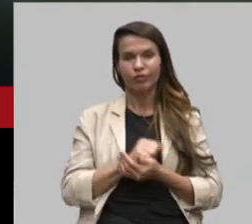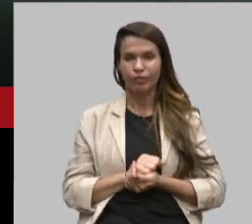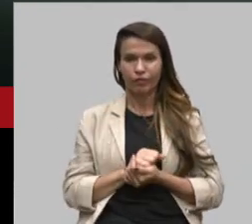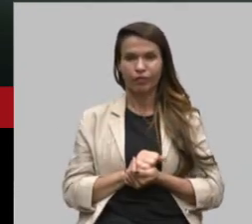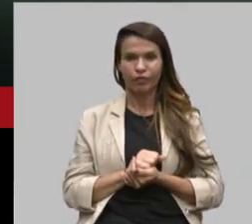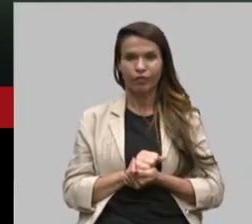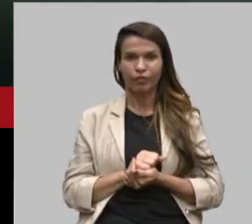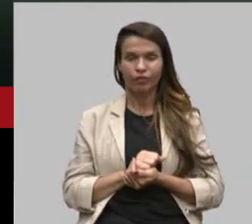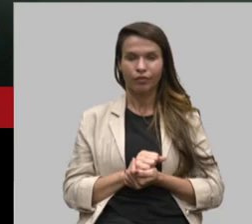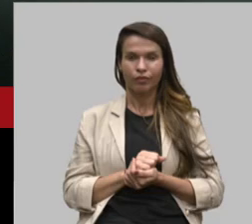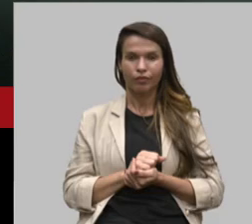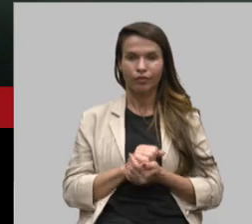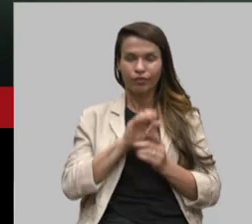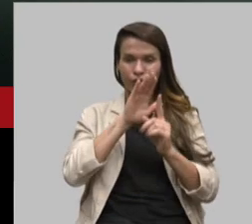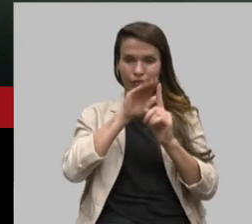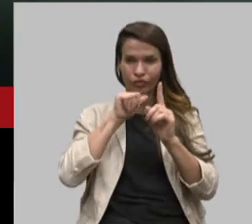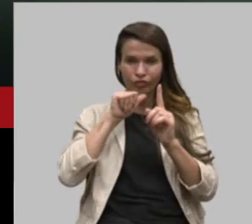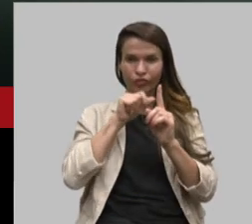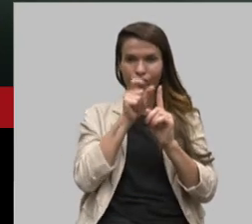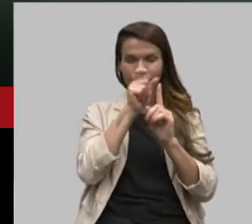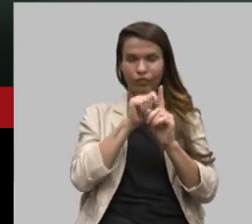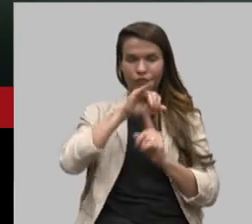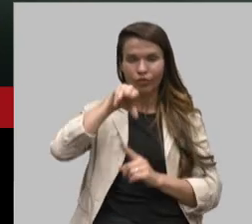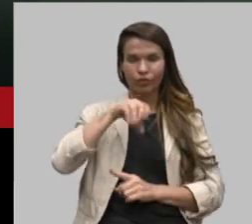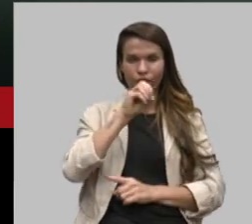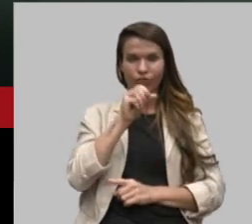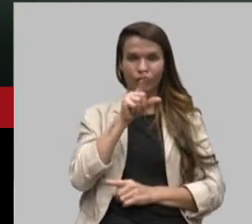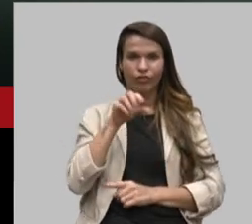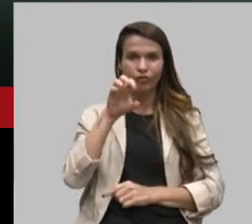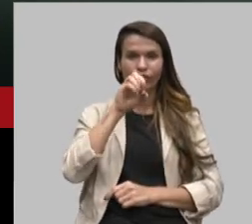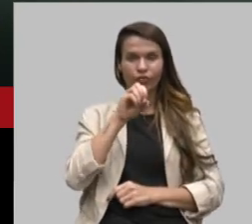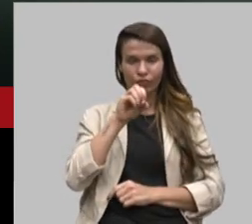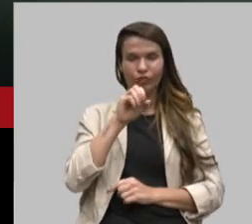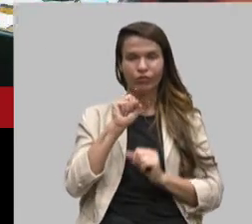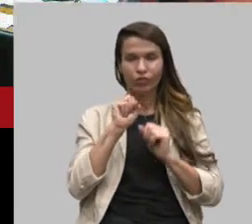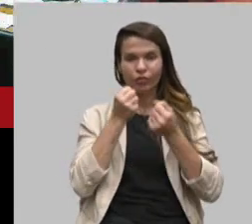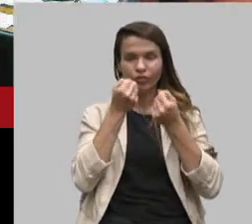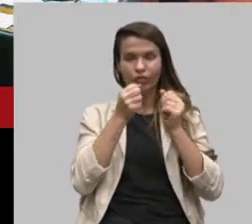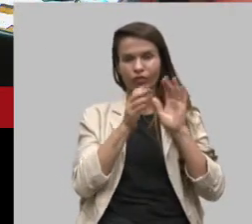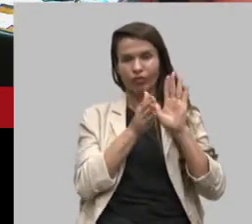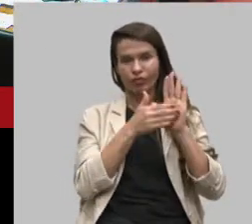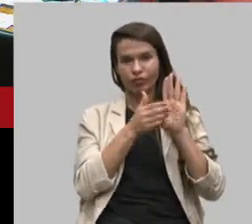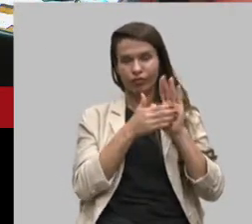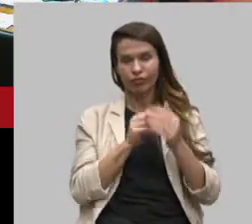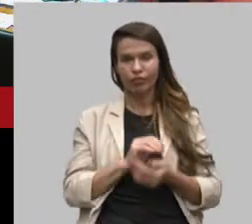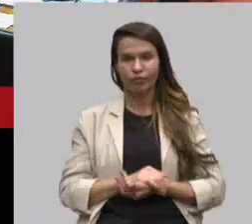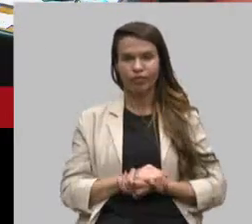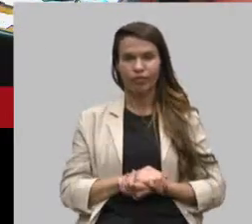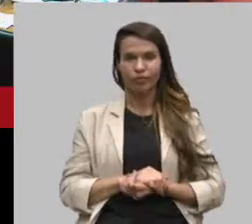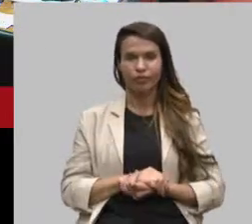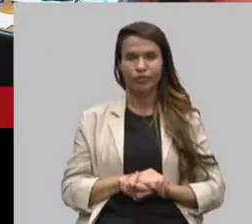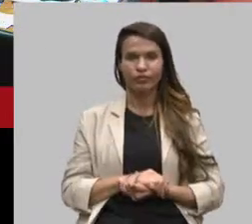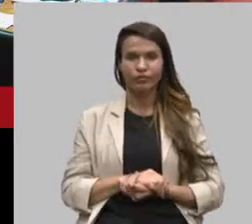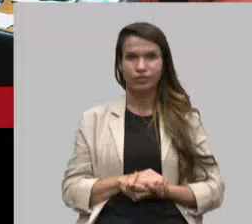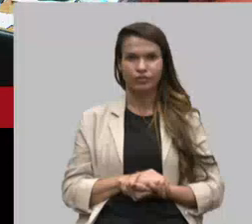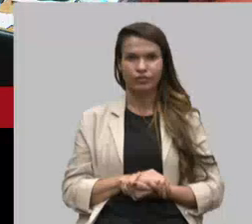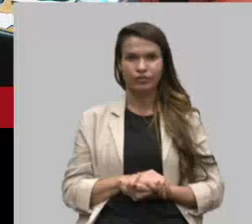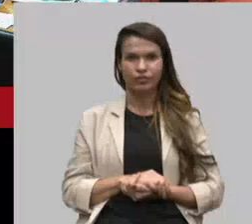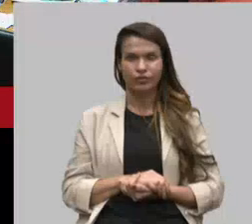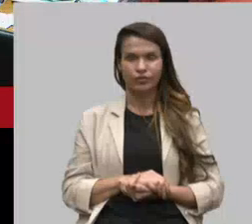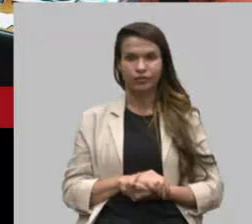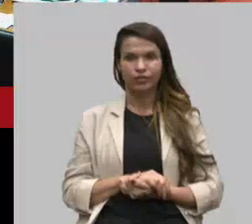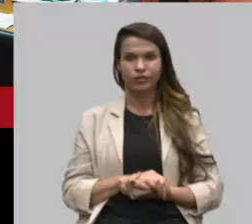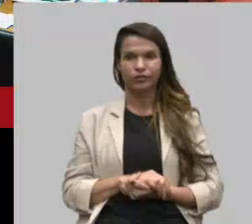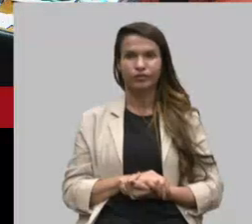chamamos João Lu Mariano Oliveira para defender a proposta Oi